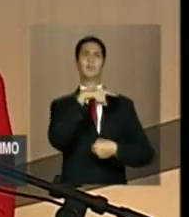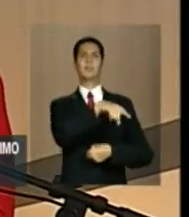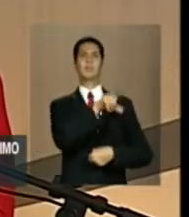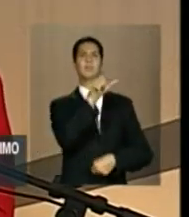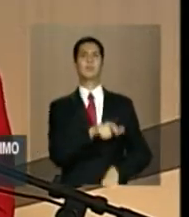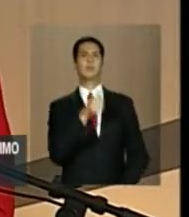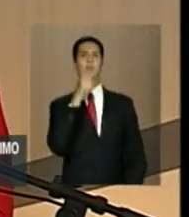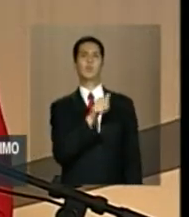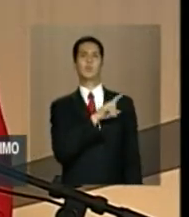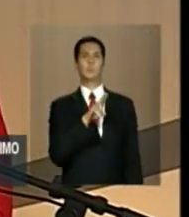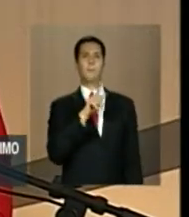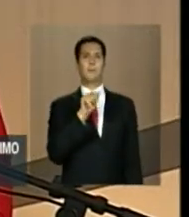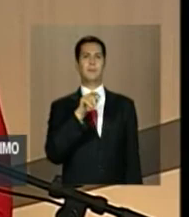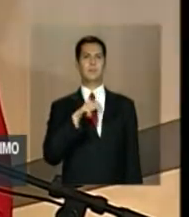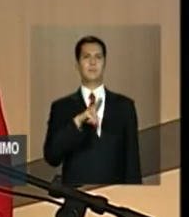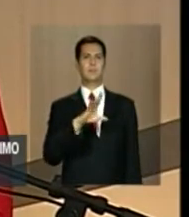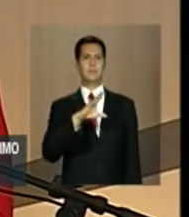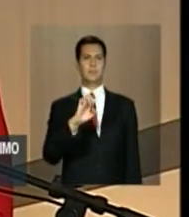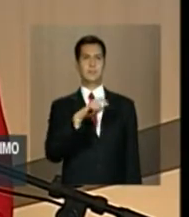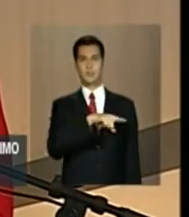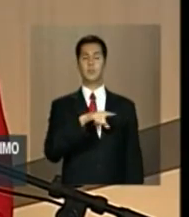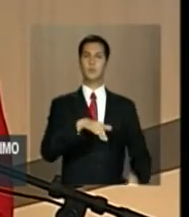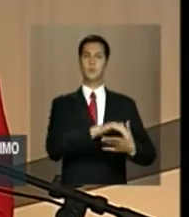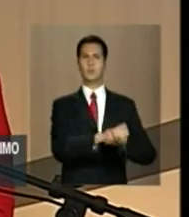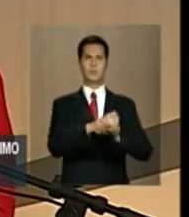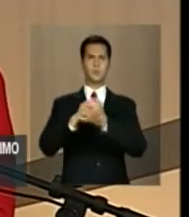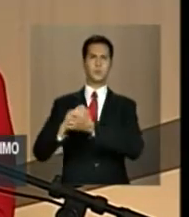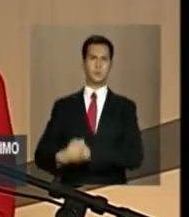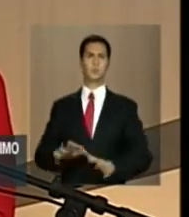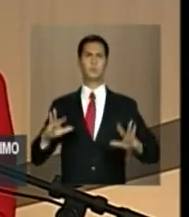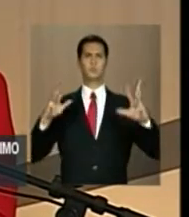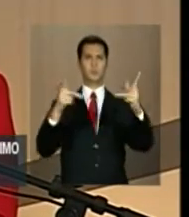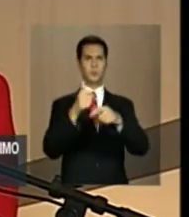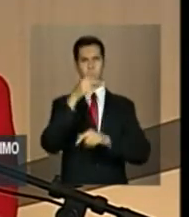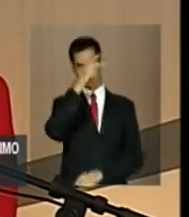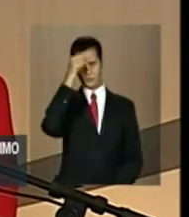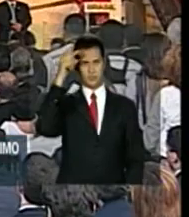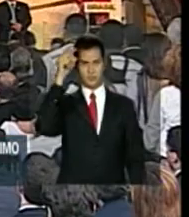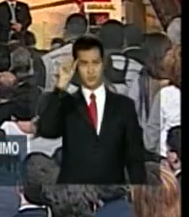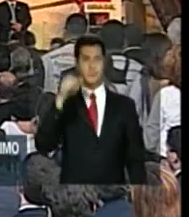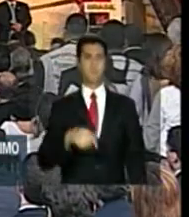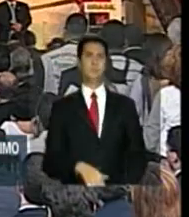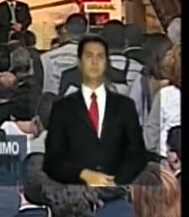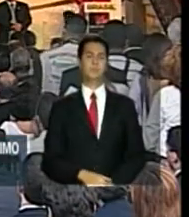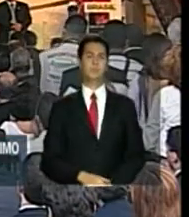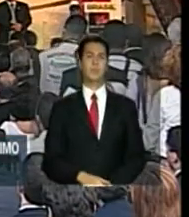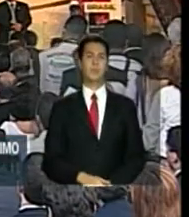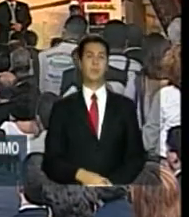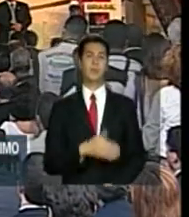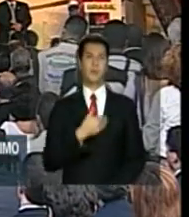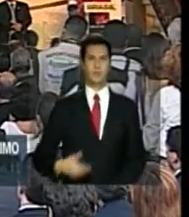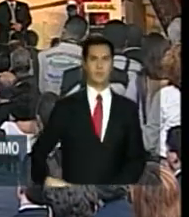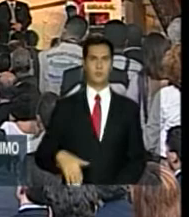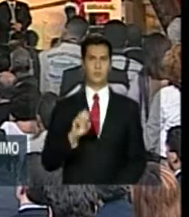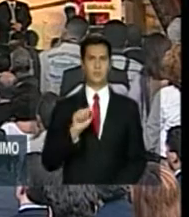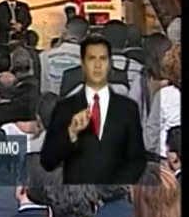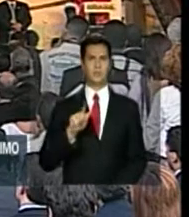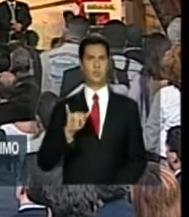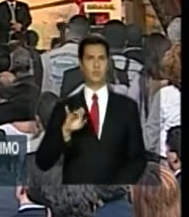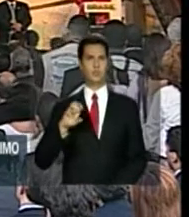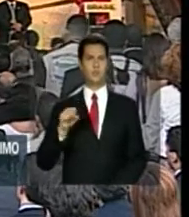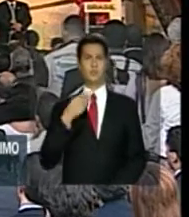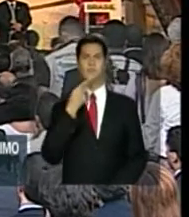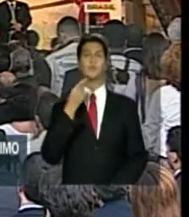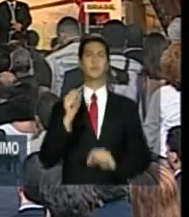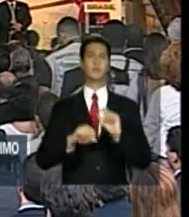eu cumprimento todos os prefeitos aqui presentes. Pela conta do Sérgio, então agora já são 86